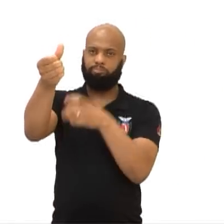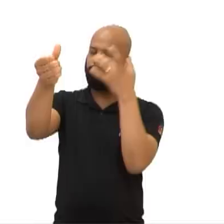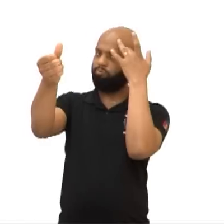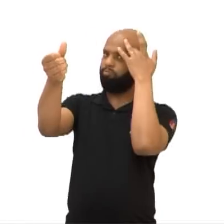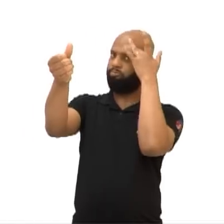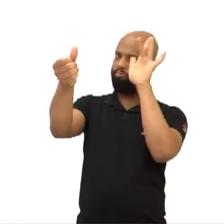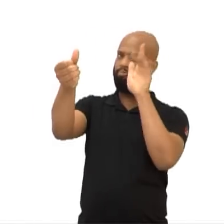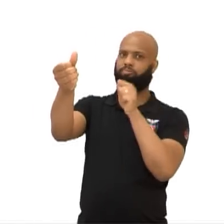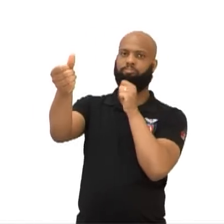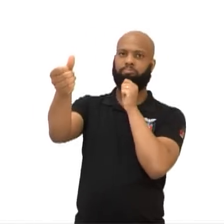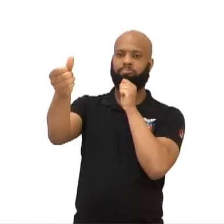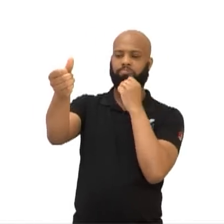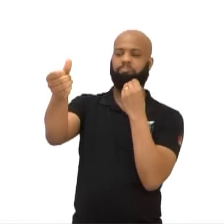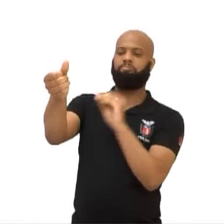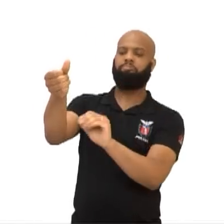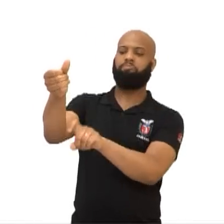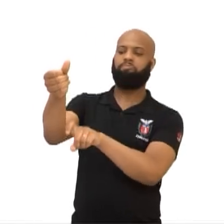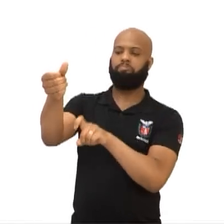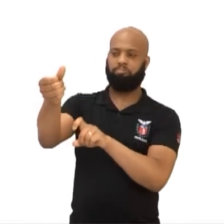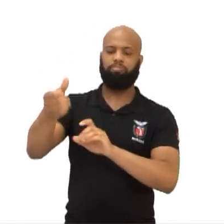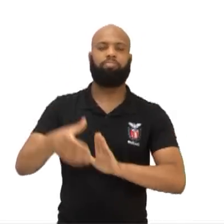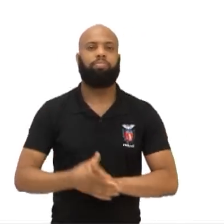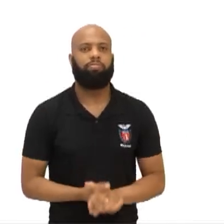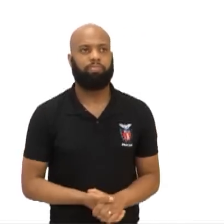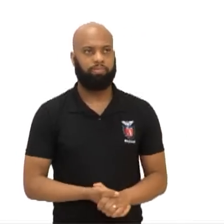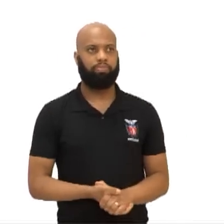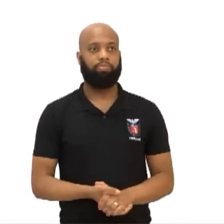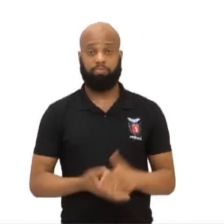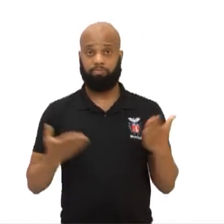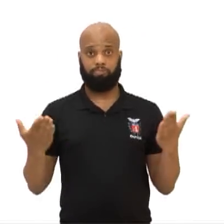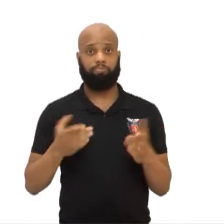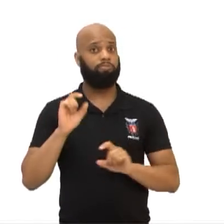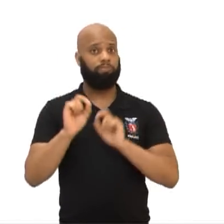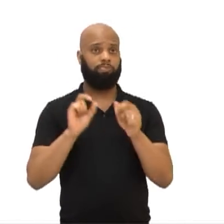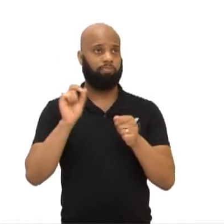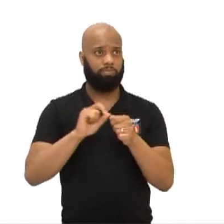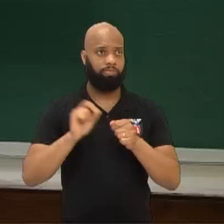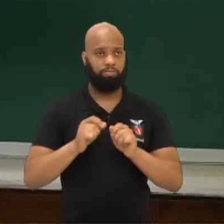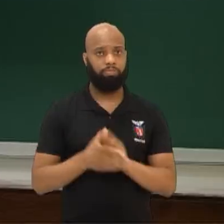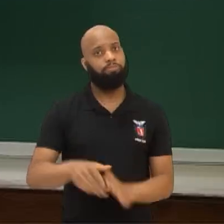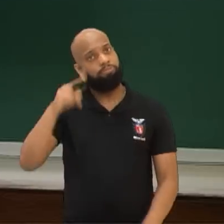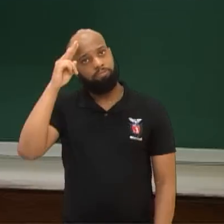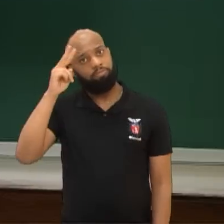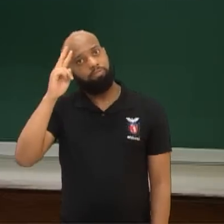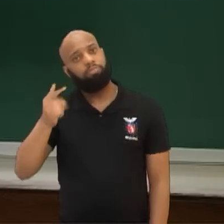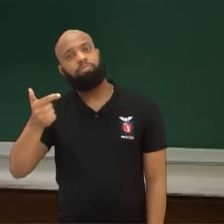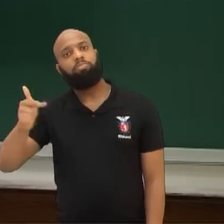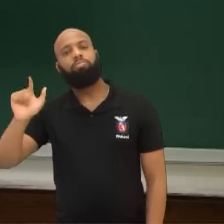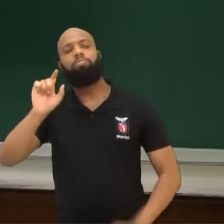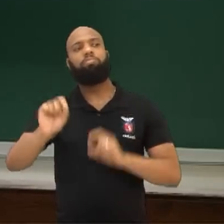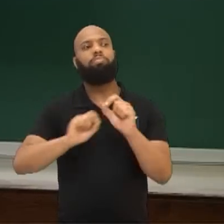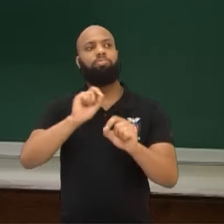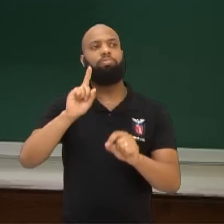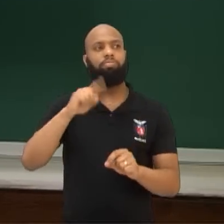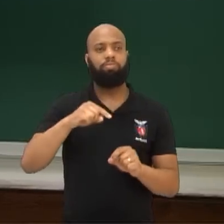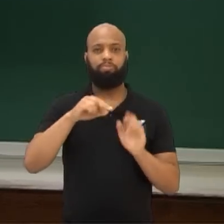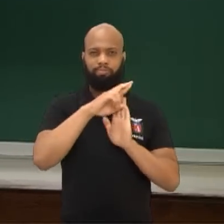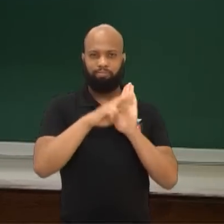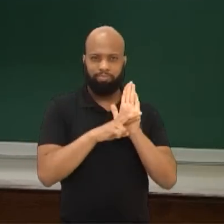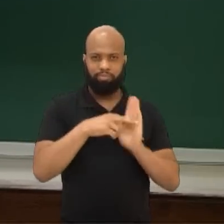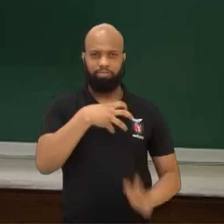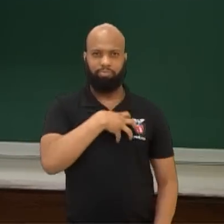vou descobrir, que é a pergunta do meu enunciado, tá? Então, relembrando, né, que é uma regra de